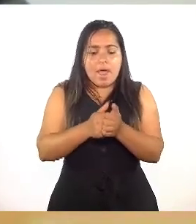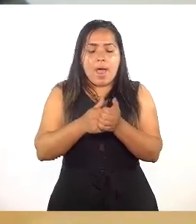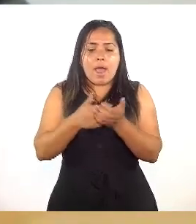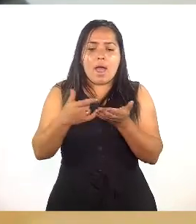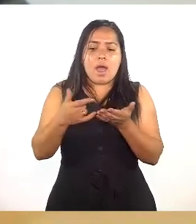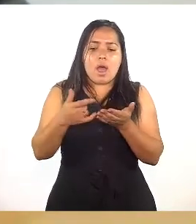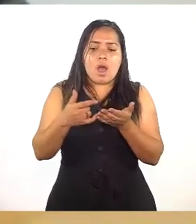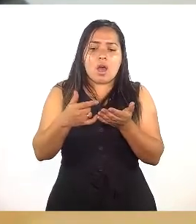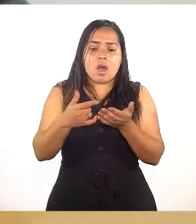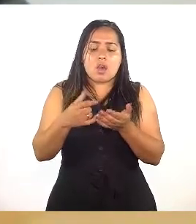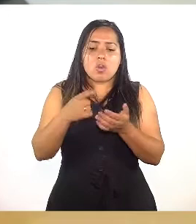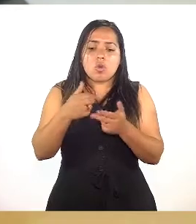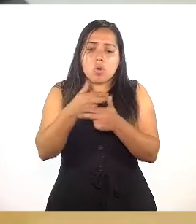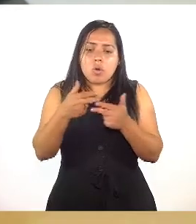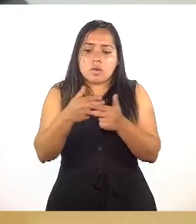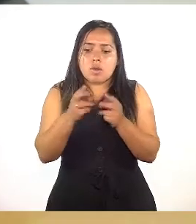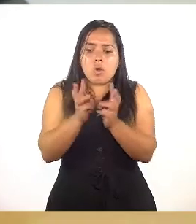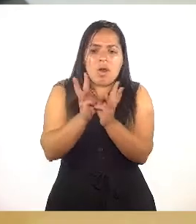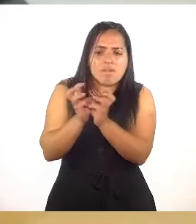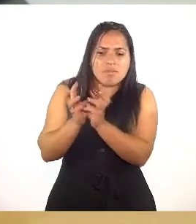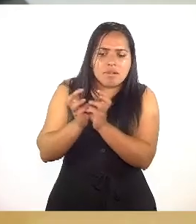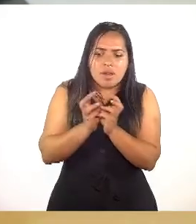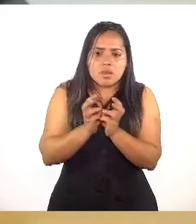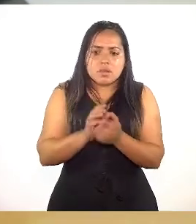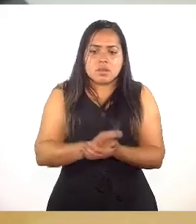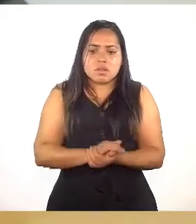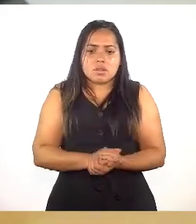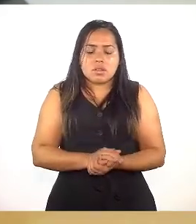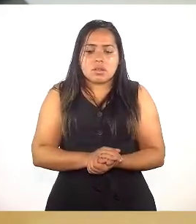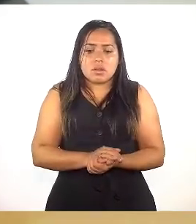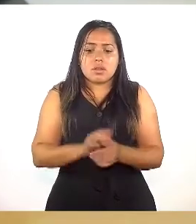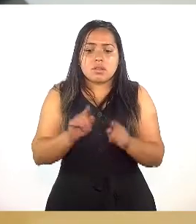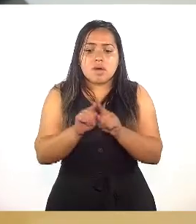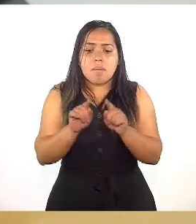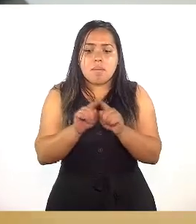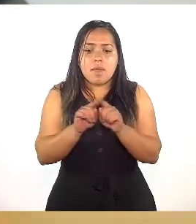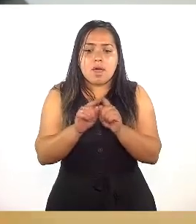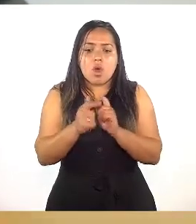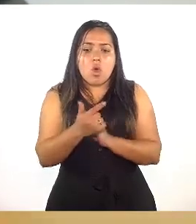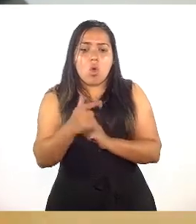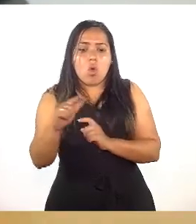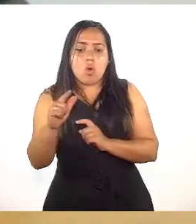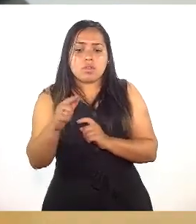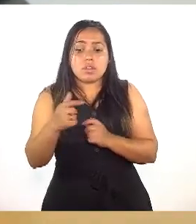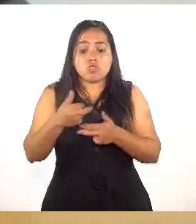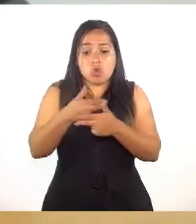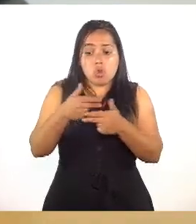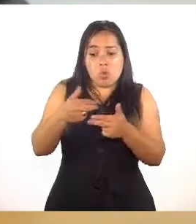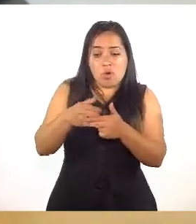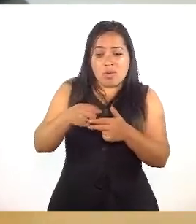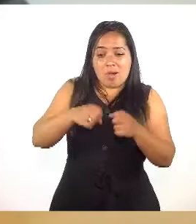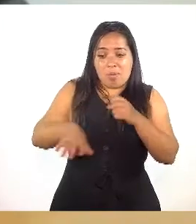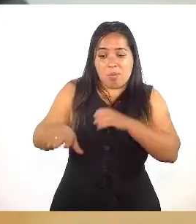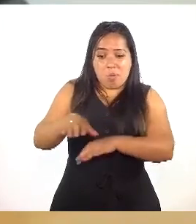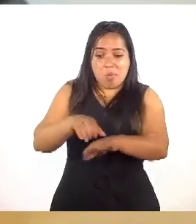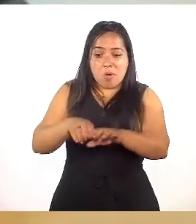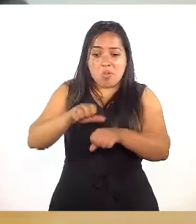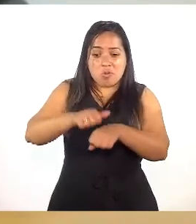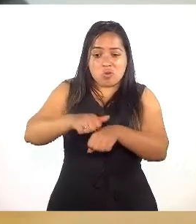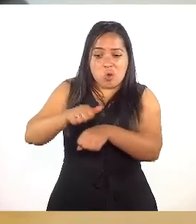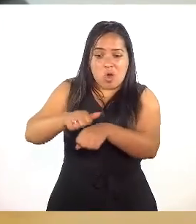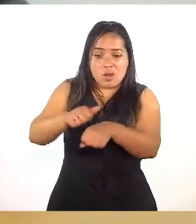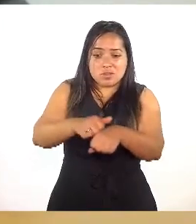de modicidade tarifária. E também uma câmara de resíduos sólidos, também